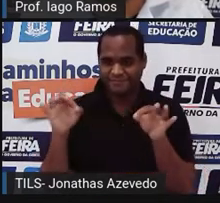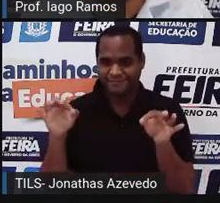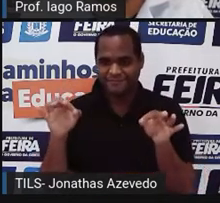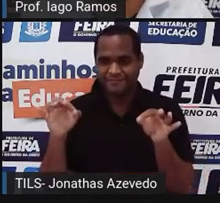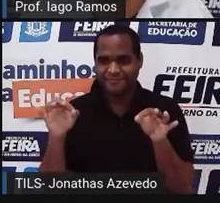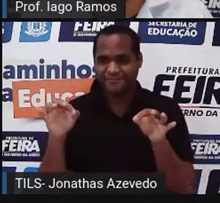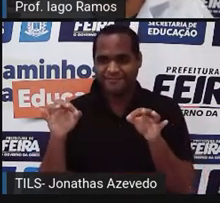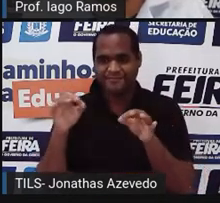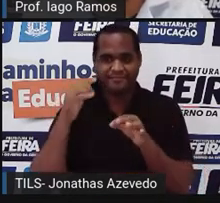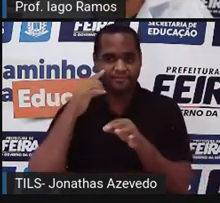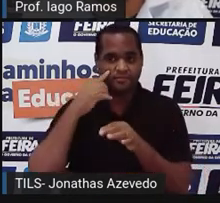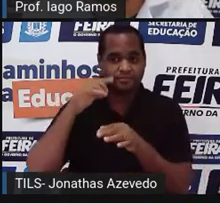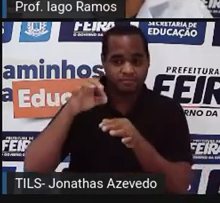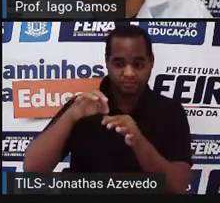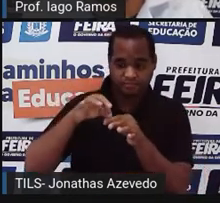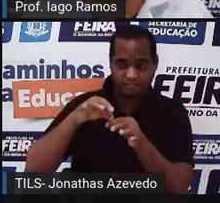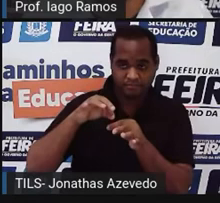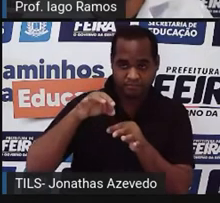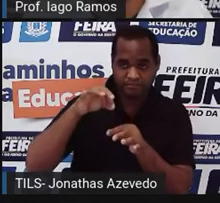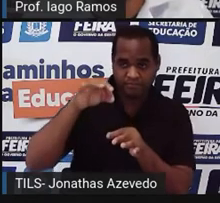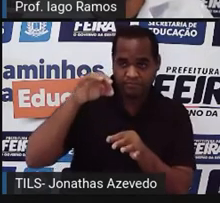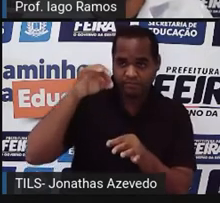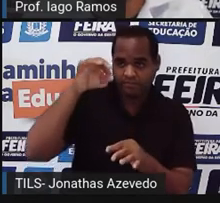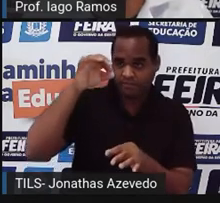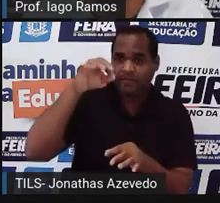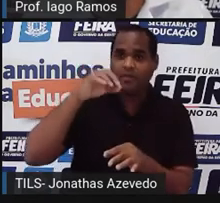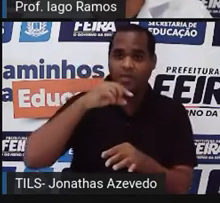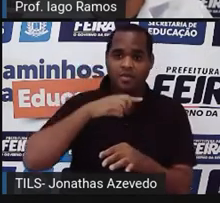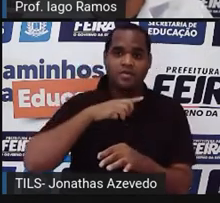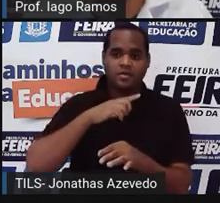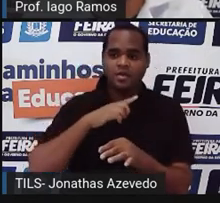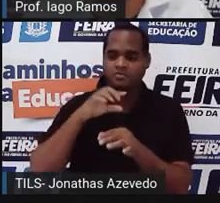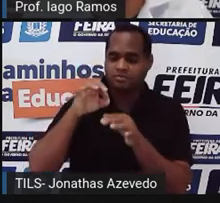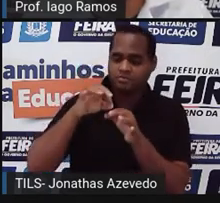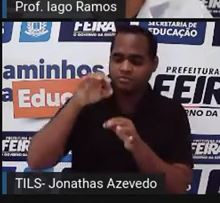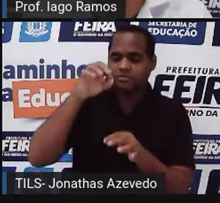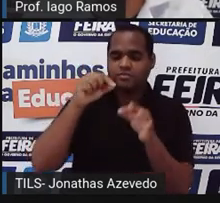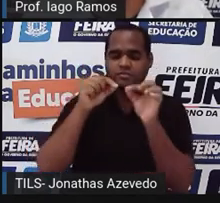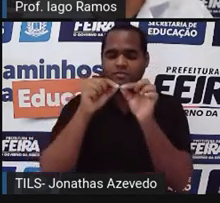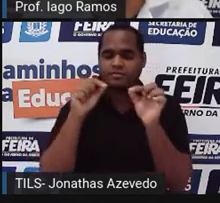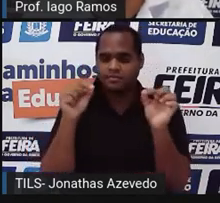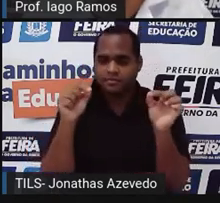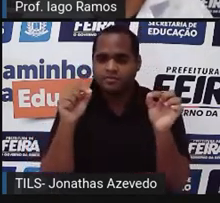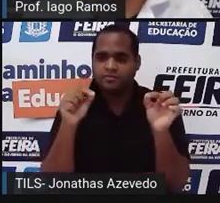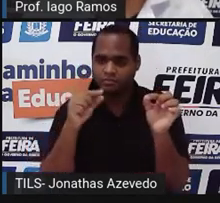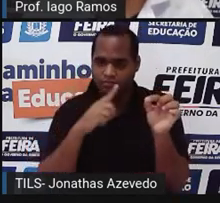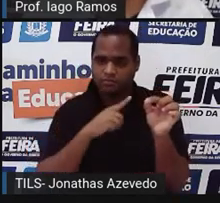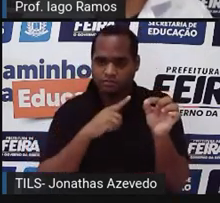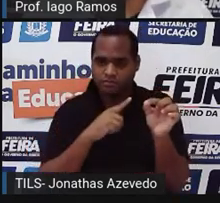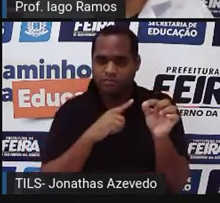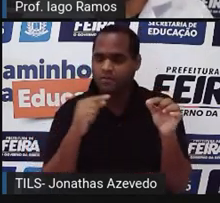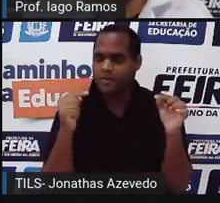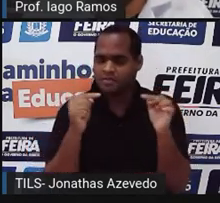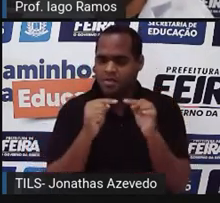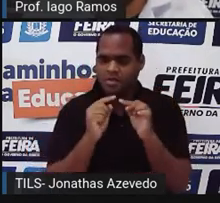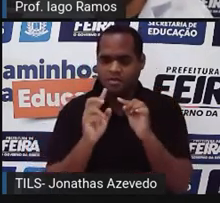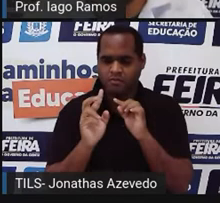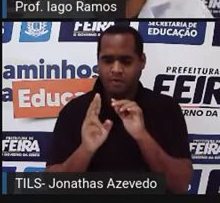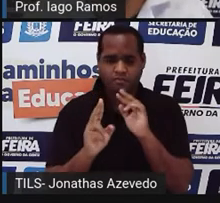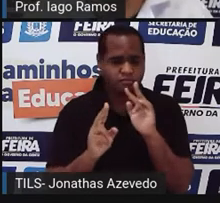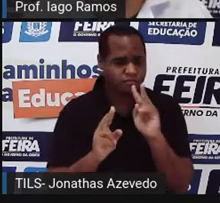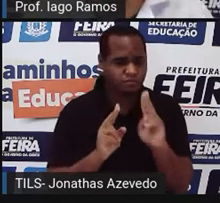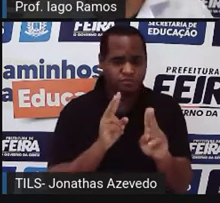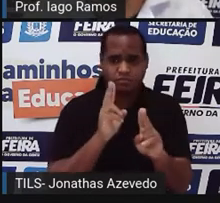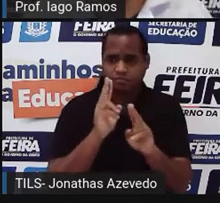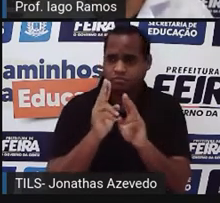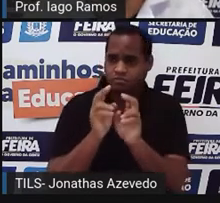baixo, a distância dos pontos que tem aqui até a reta, tá bom? Vai ser as mesmas